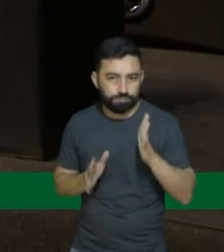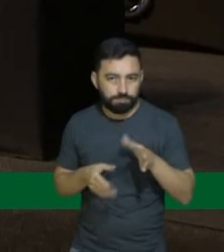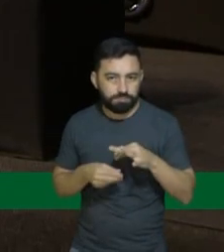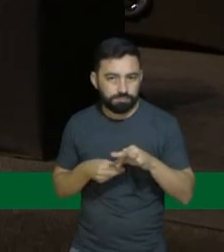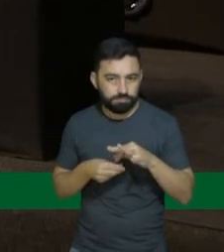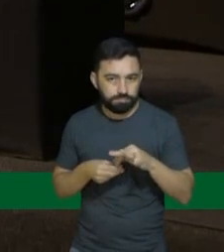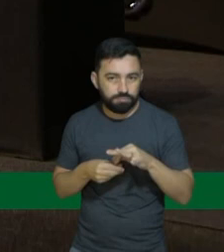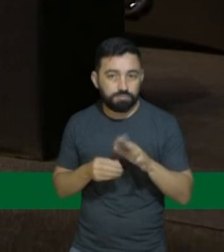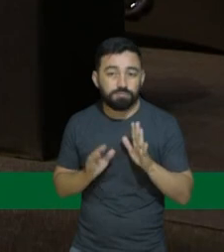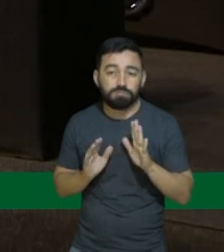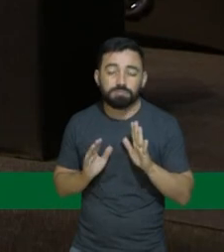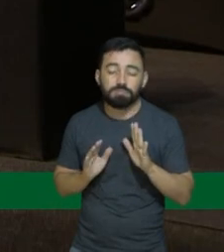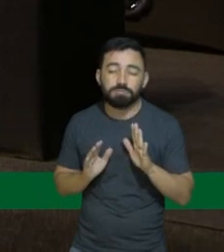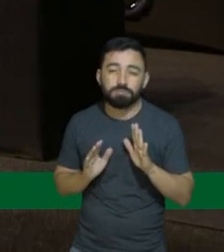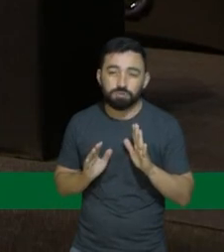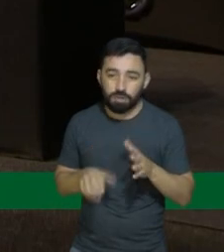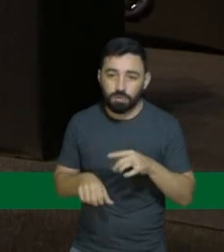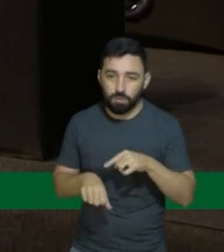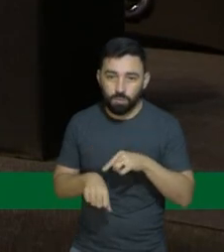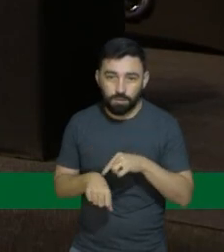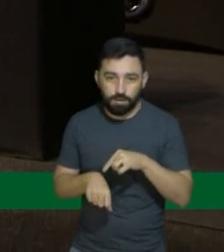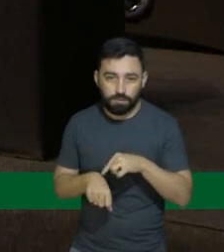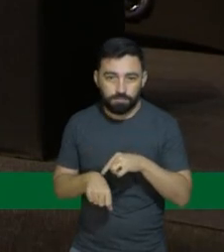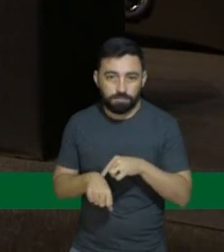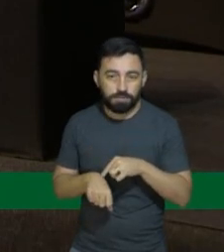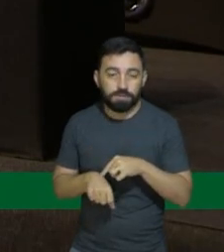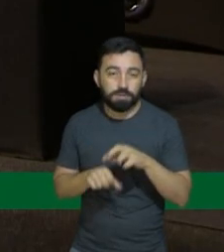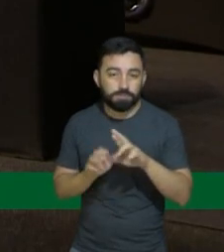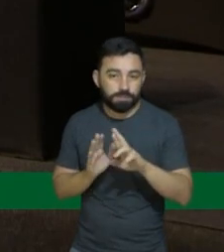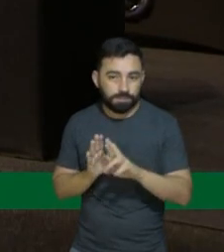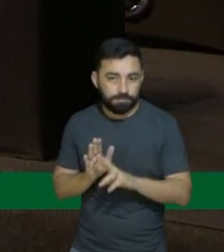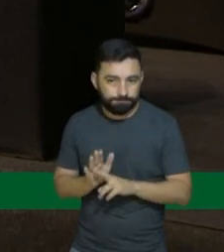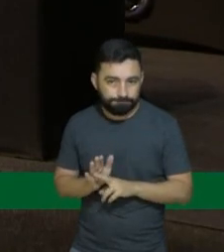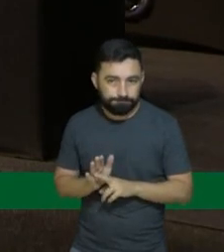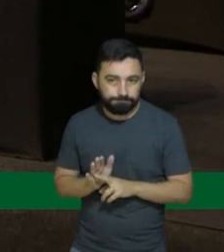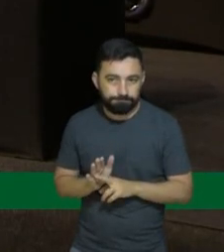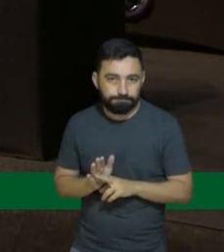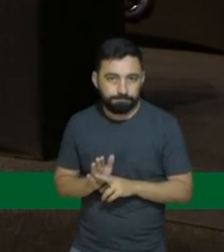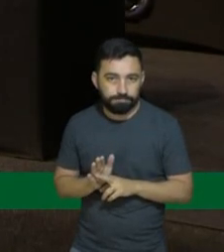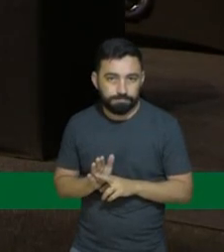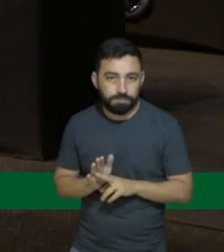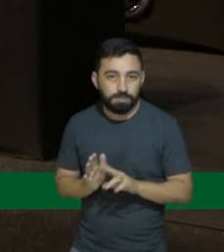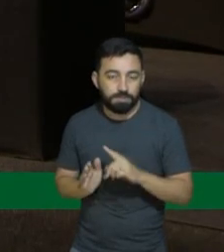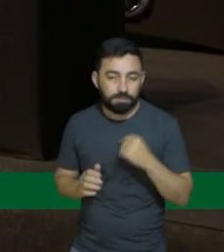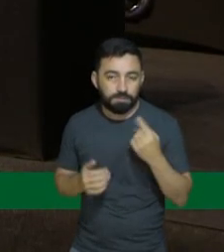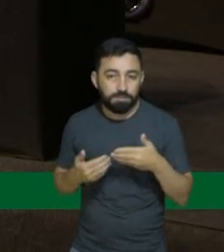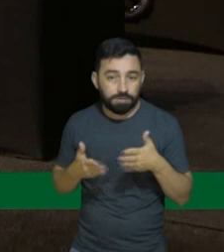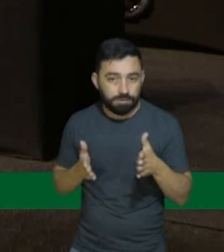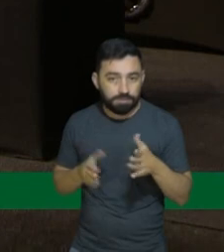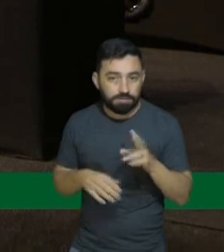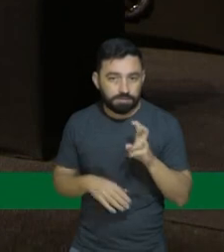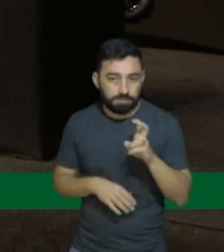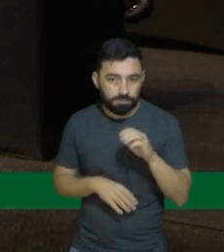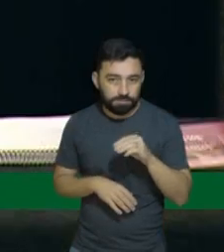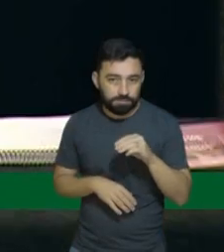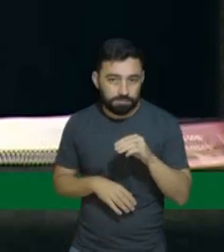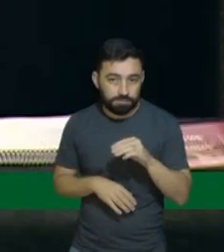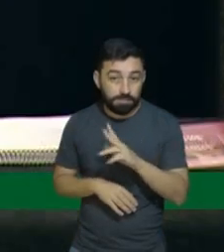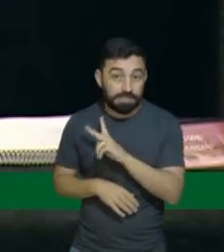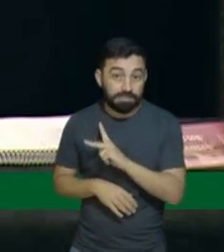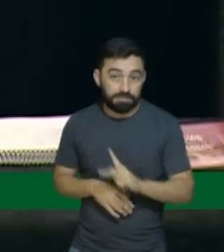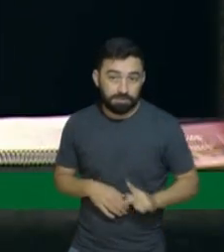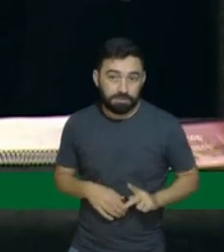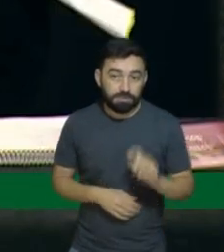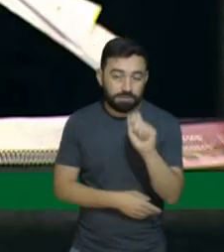foi no horário regimental da casa nós vamos abrir 5 minutos para o nosso presidente da